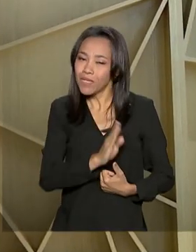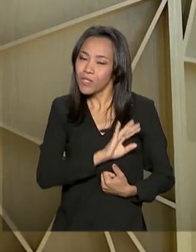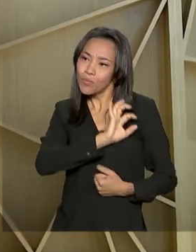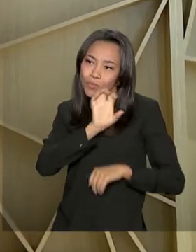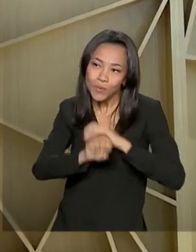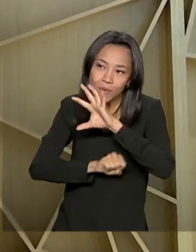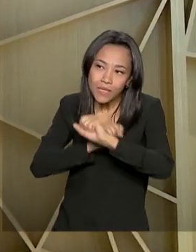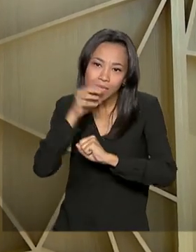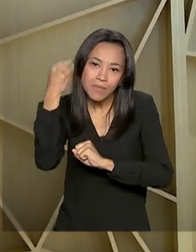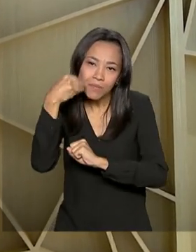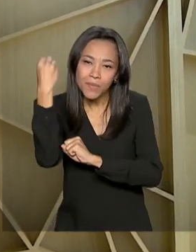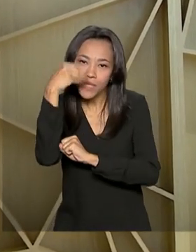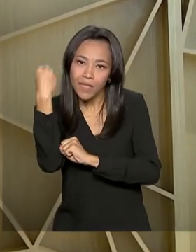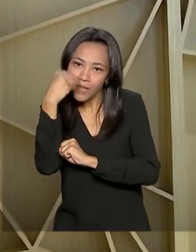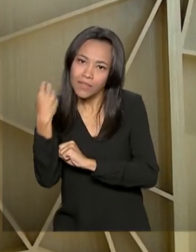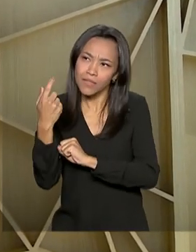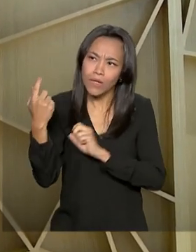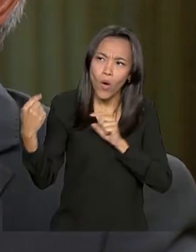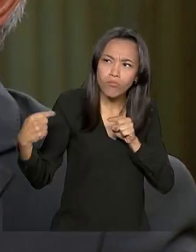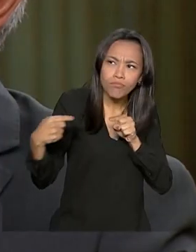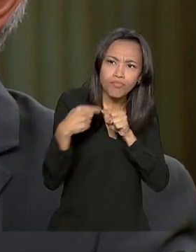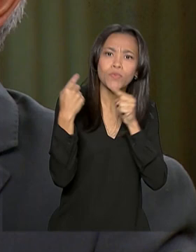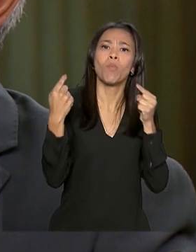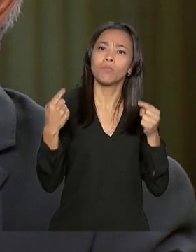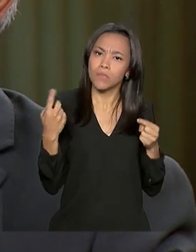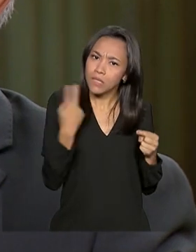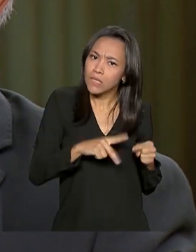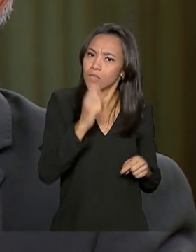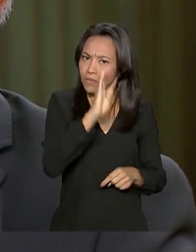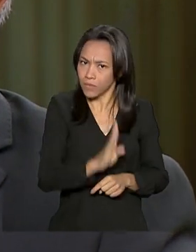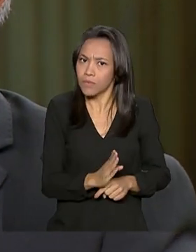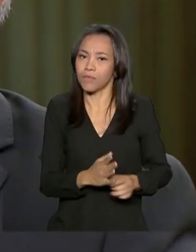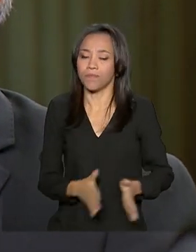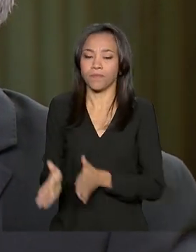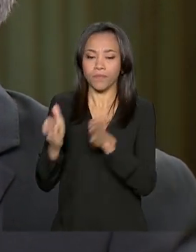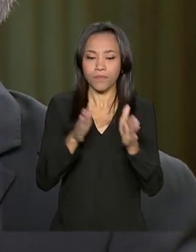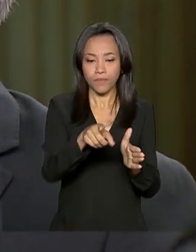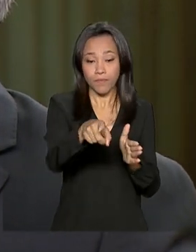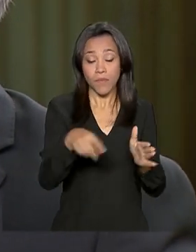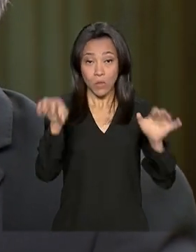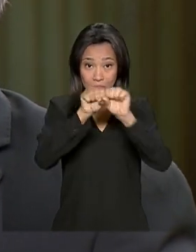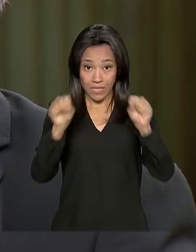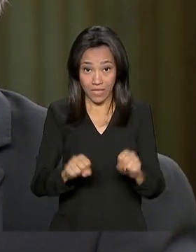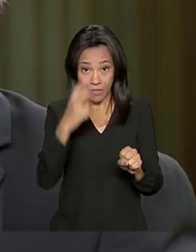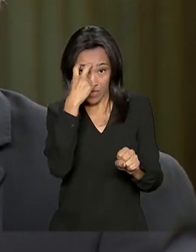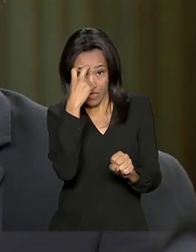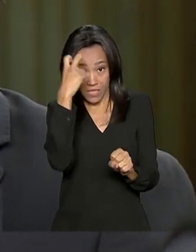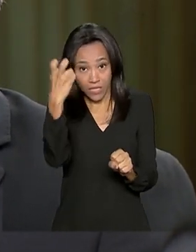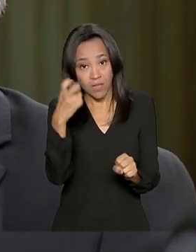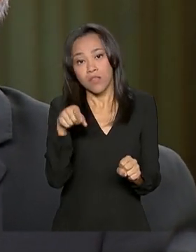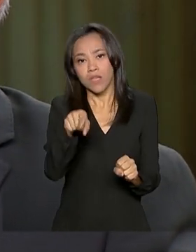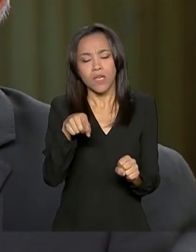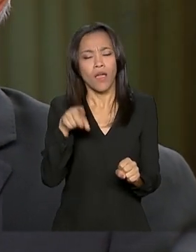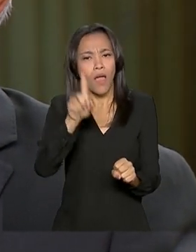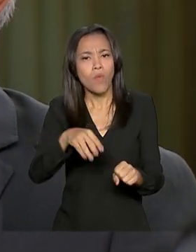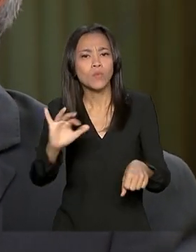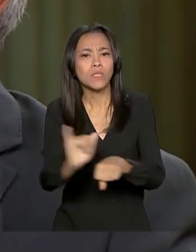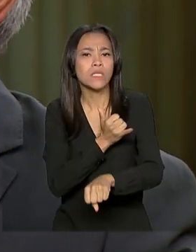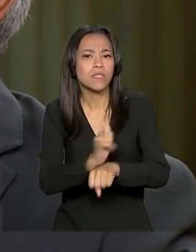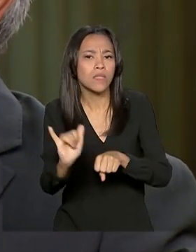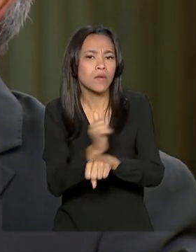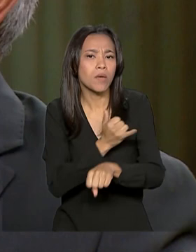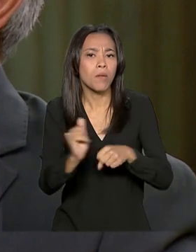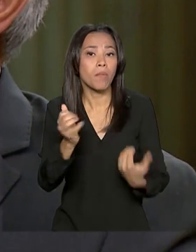caberiam na nossa realidade inteligência artificial servindo com uma plataforma como uma ferramenta para o desenvolvimento